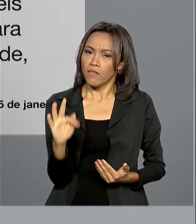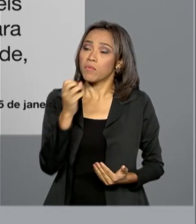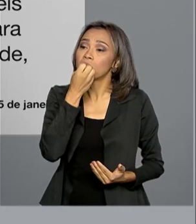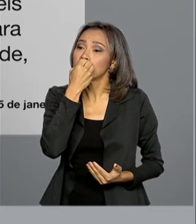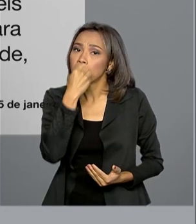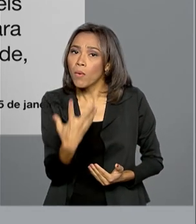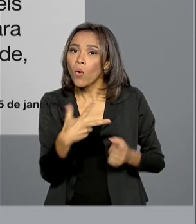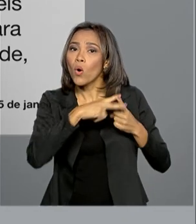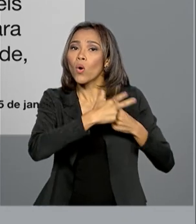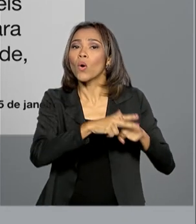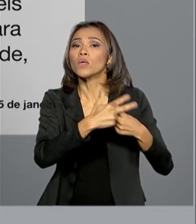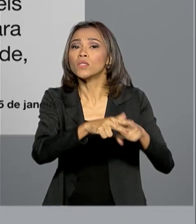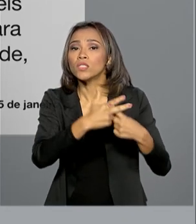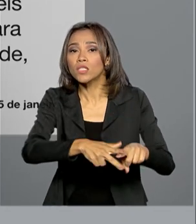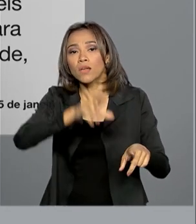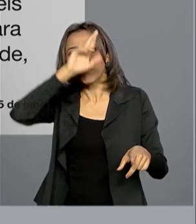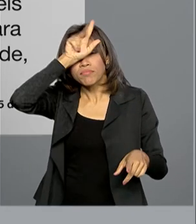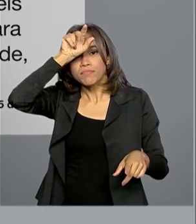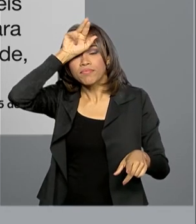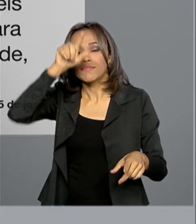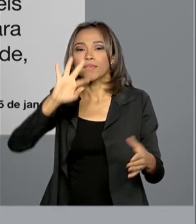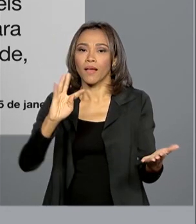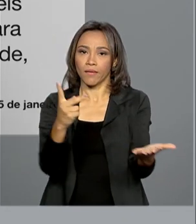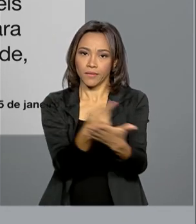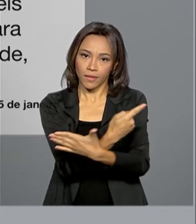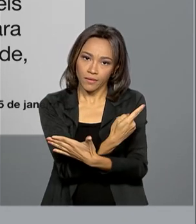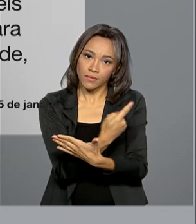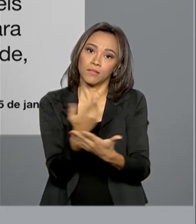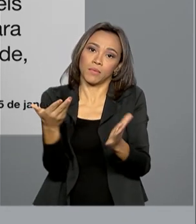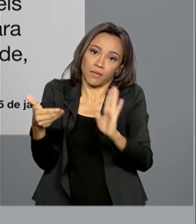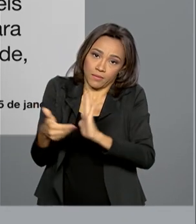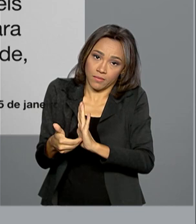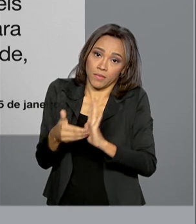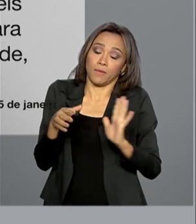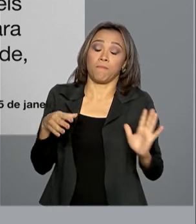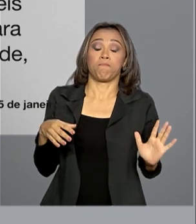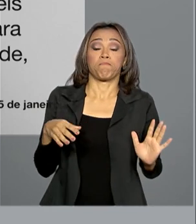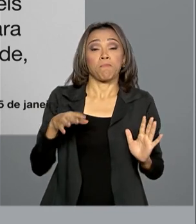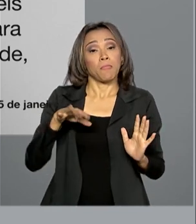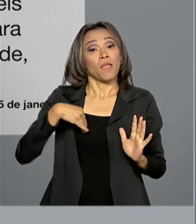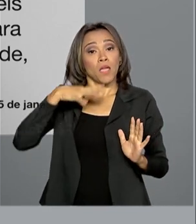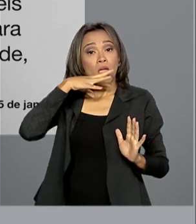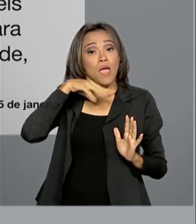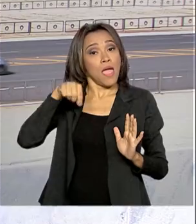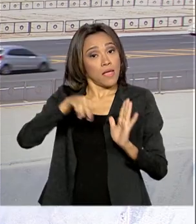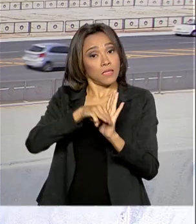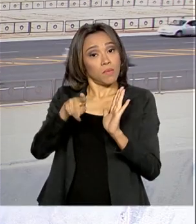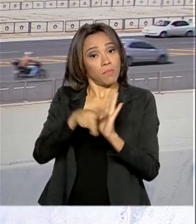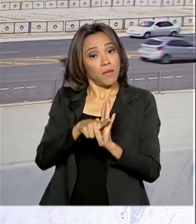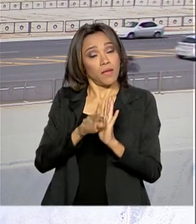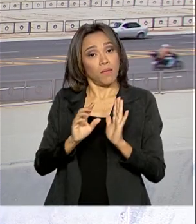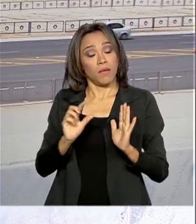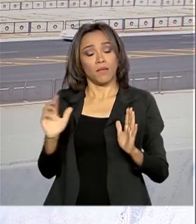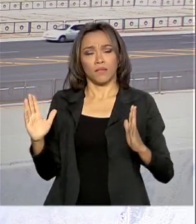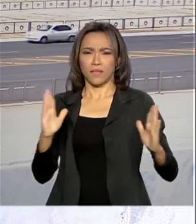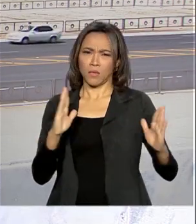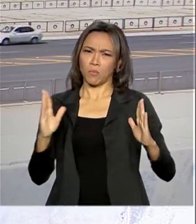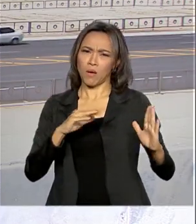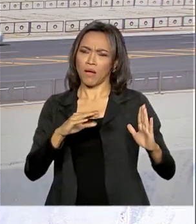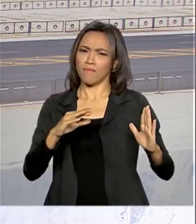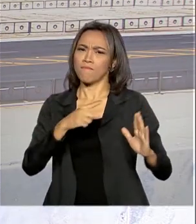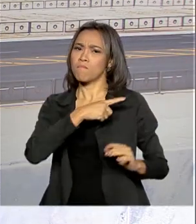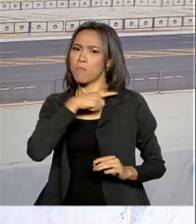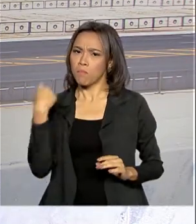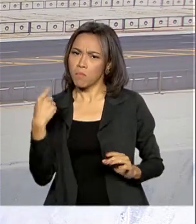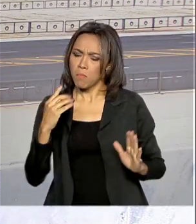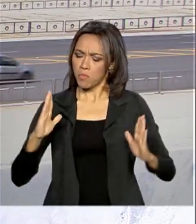de eventuais equívocos cometidos pela Câmara dos Deputados. Eu lembro que essa decisão ela é provisória e tem validade até que os outros ministros